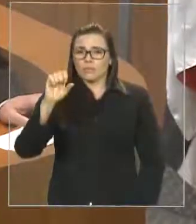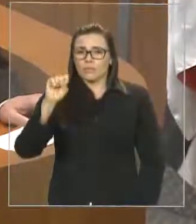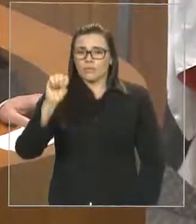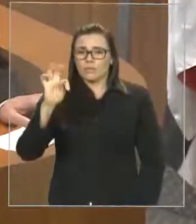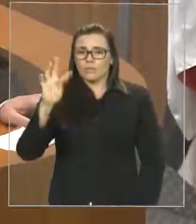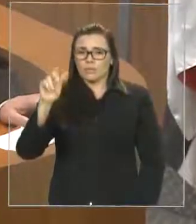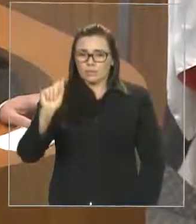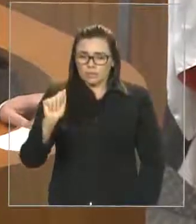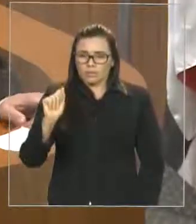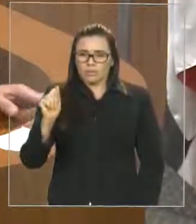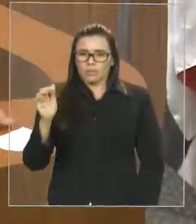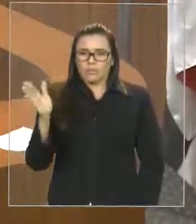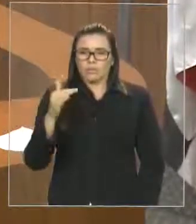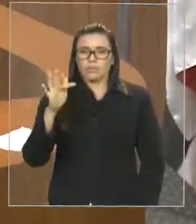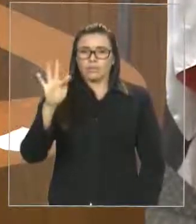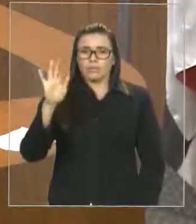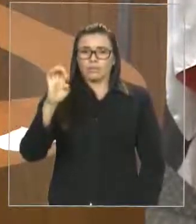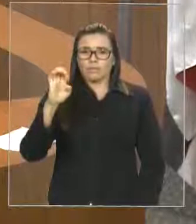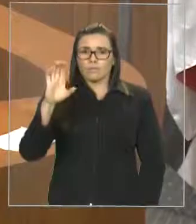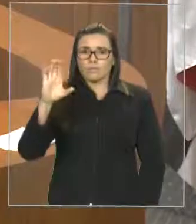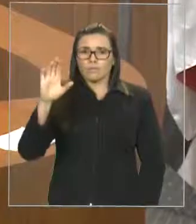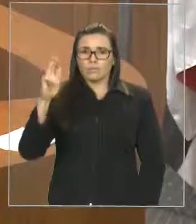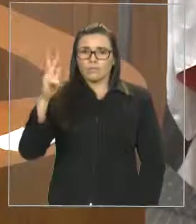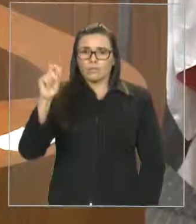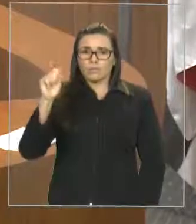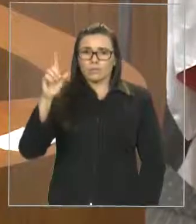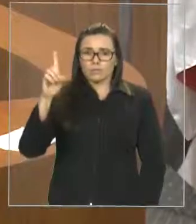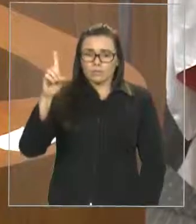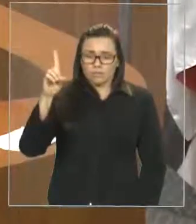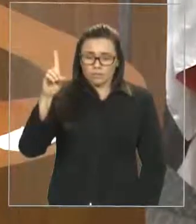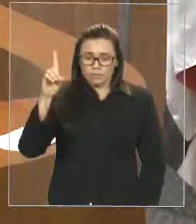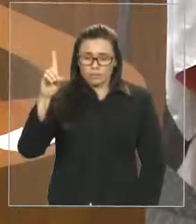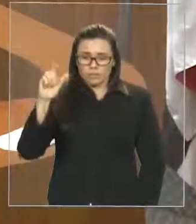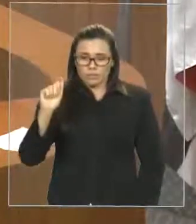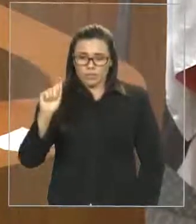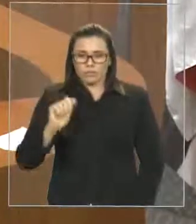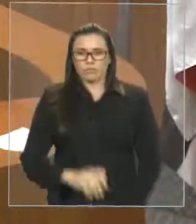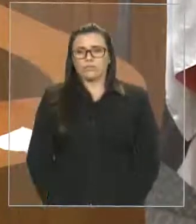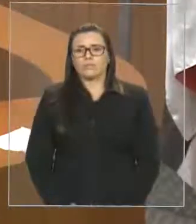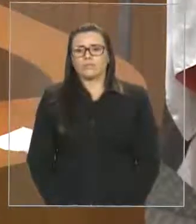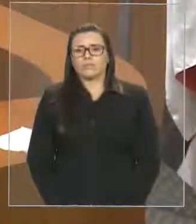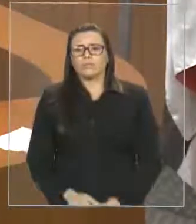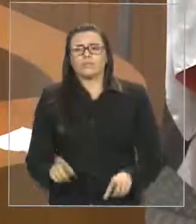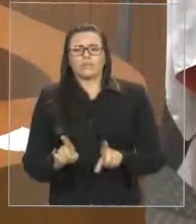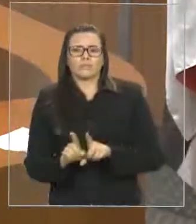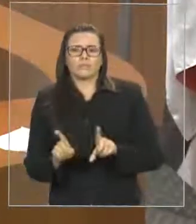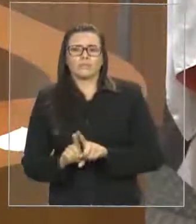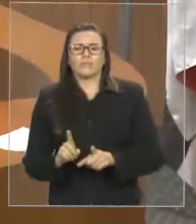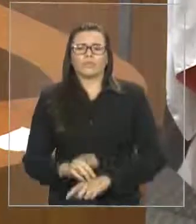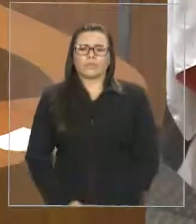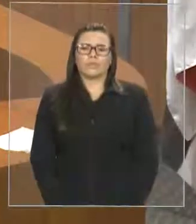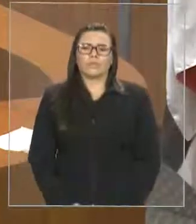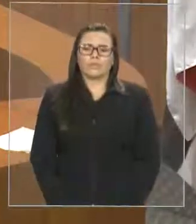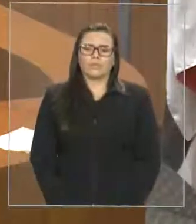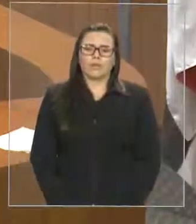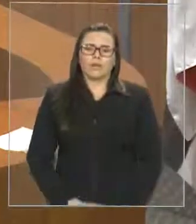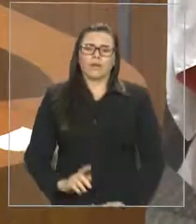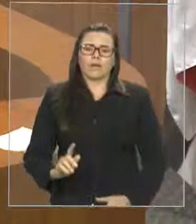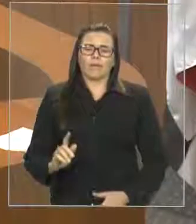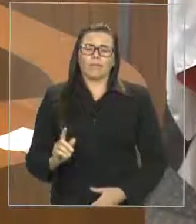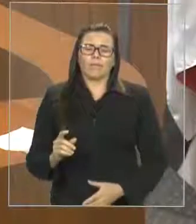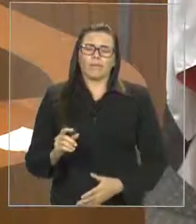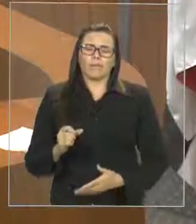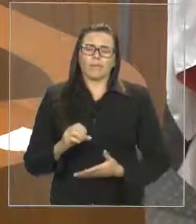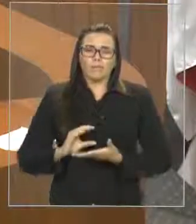desvantagens desses dois sistemas. A questão do financiamento público de campanha, também há quem defenda que haja o financiamento público de